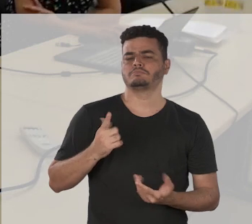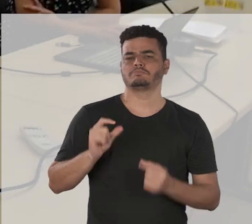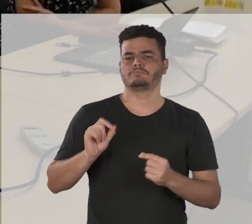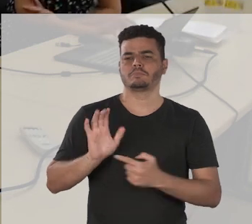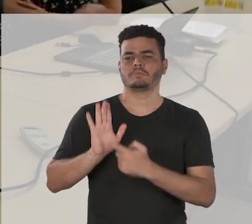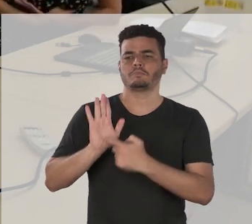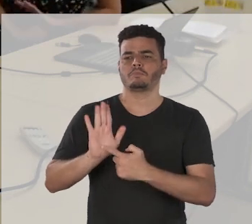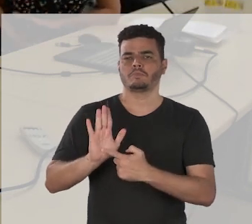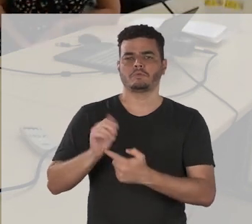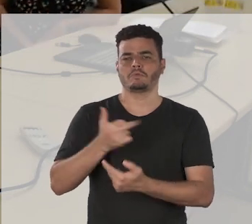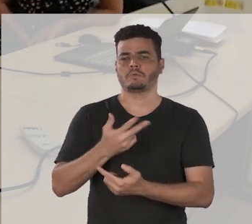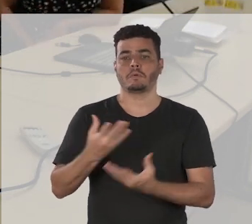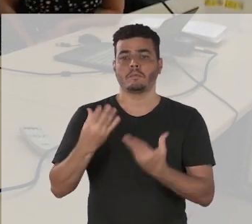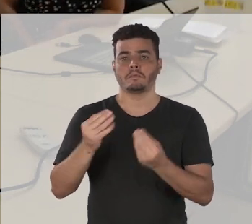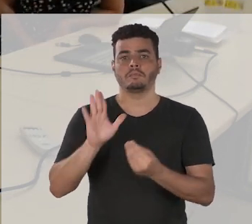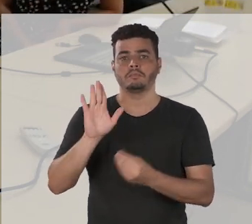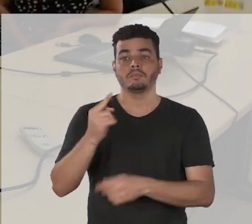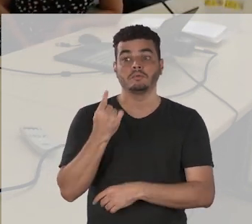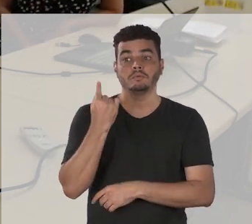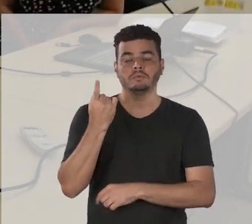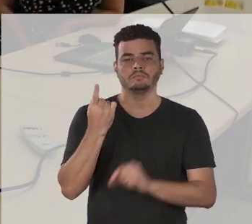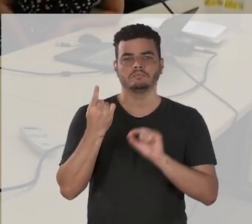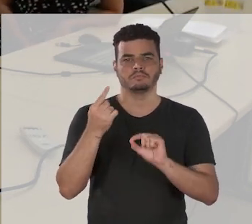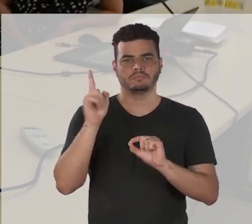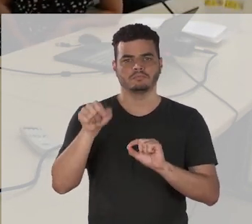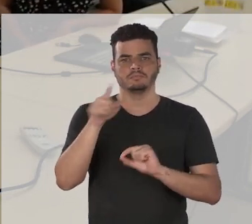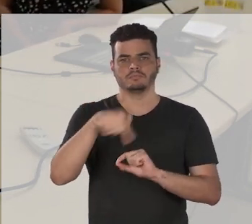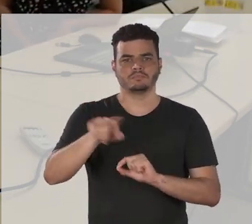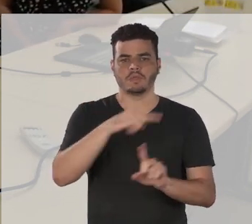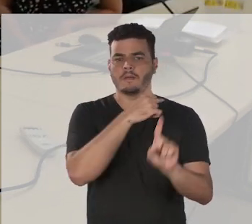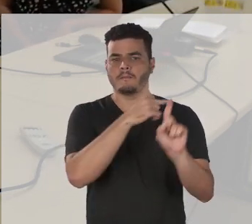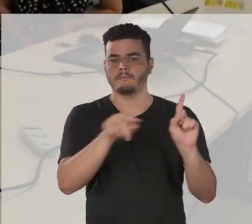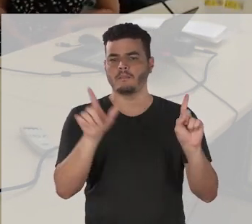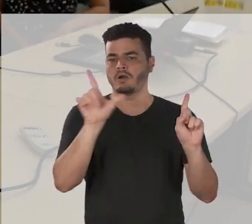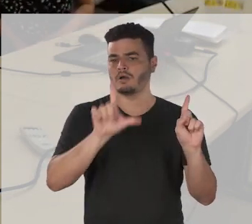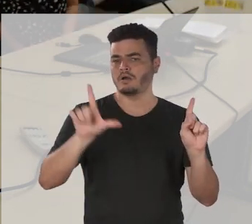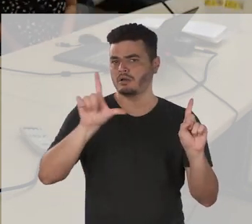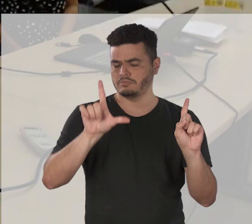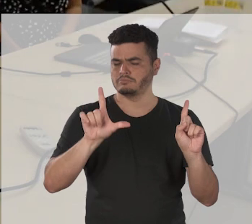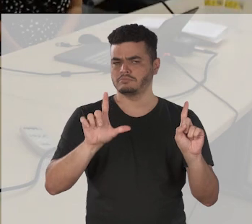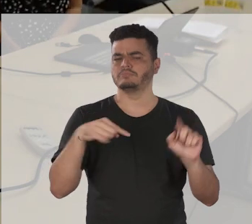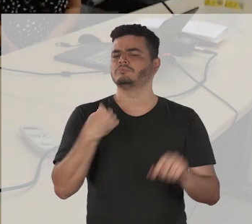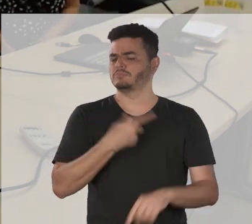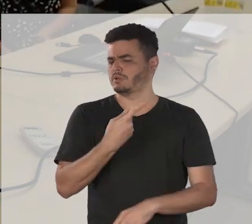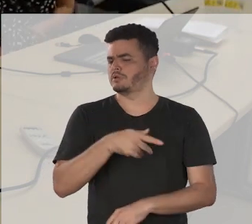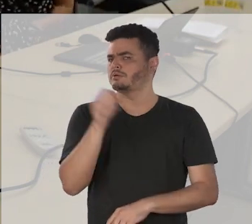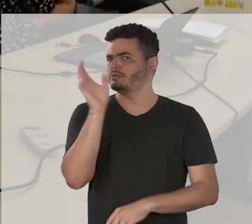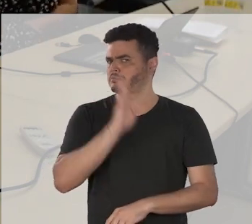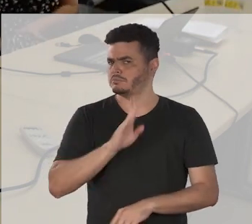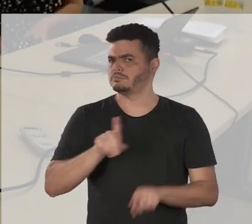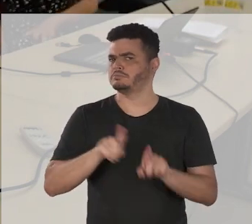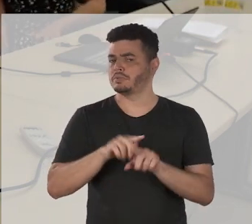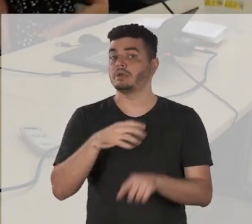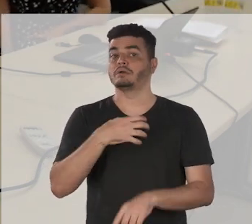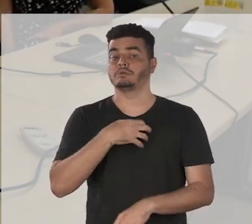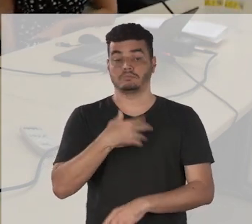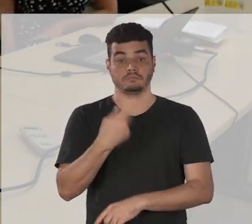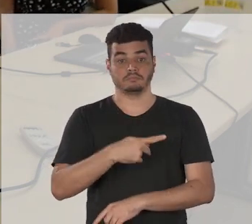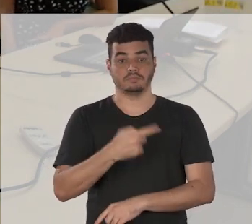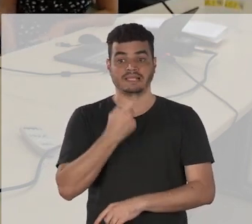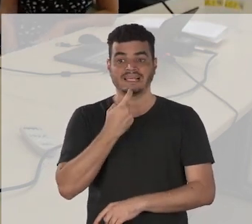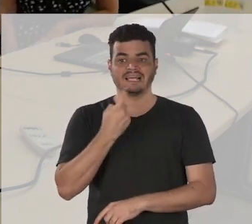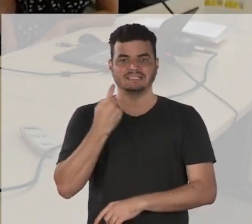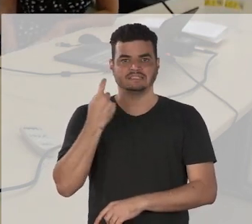questão da censura da literatura infantil. Nós também tivemos episódios aqui no Brasil, recentemente, né, por